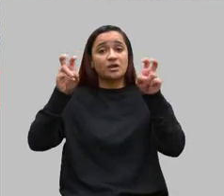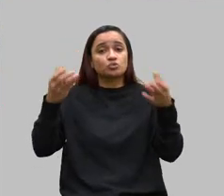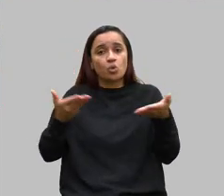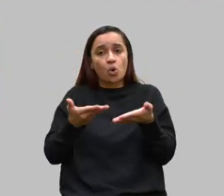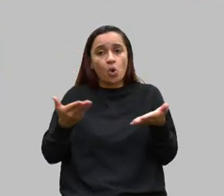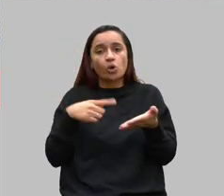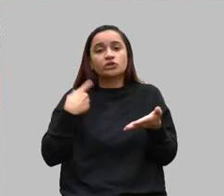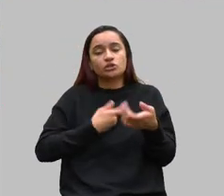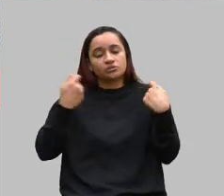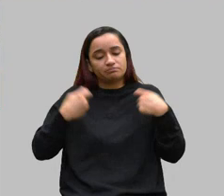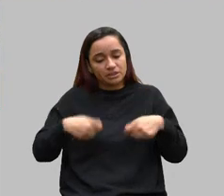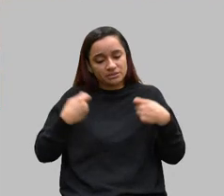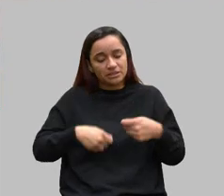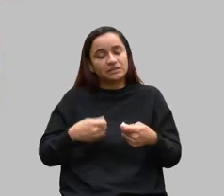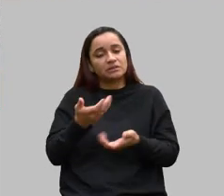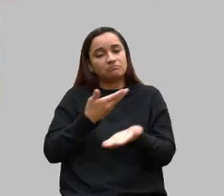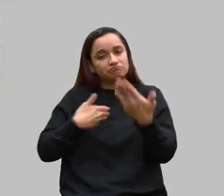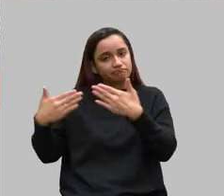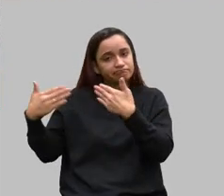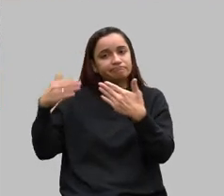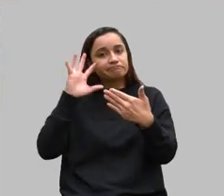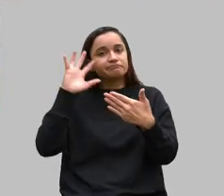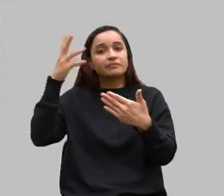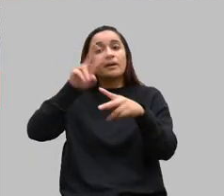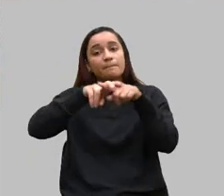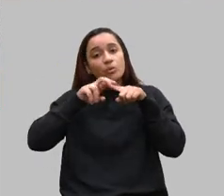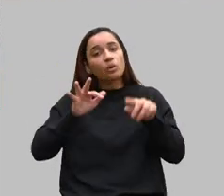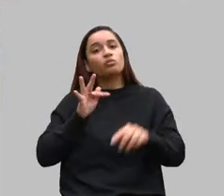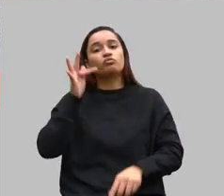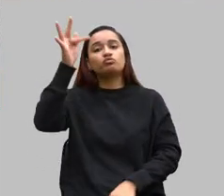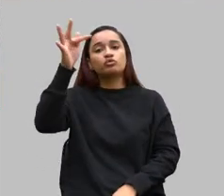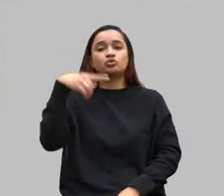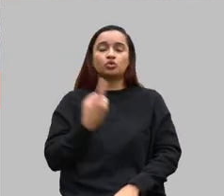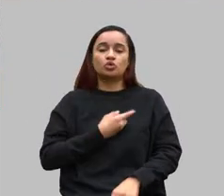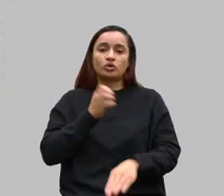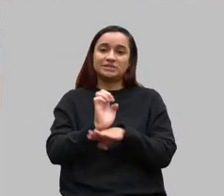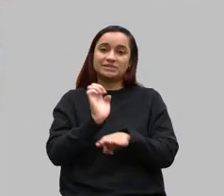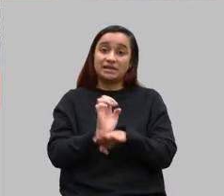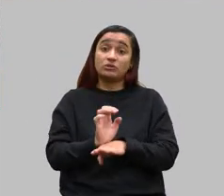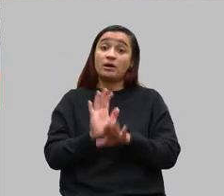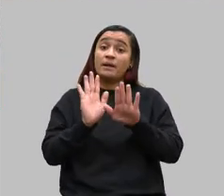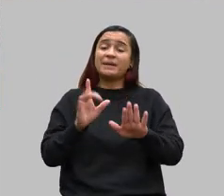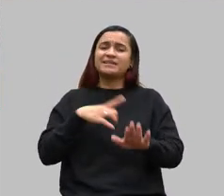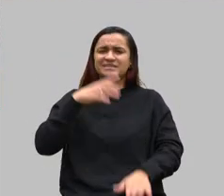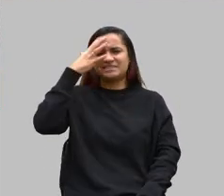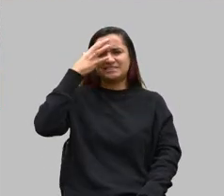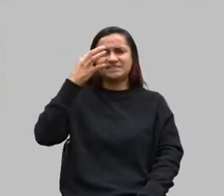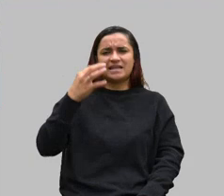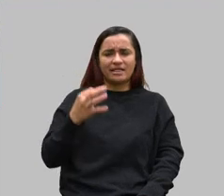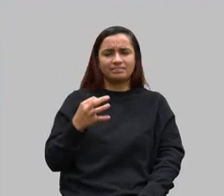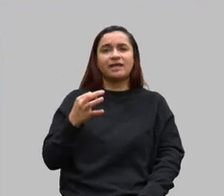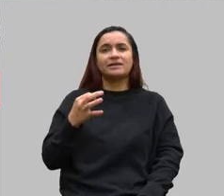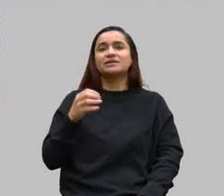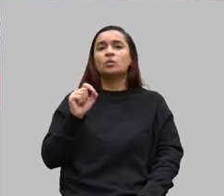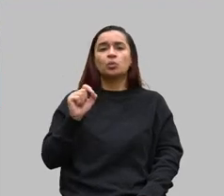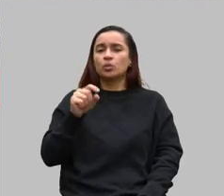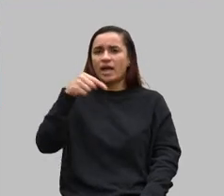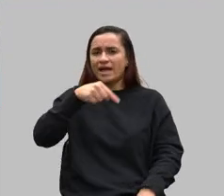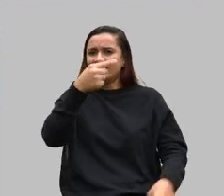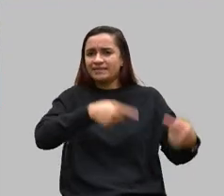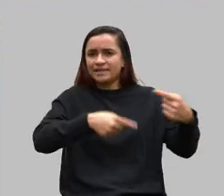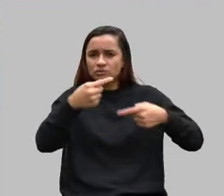para pro futuro do nosso Estado mas tenham certeza querida ion que a discussão sobre as